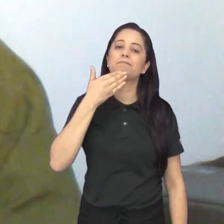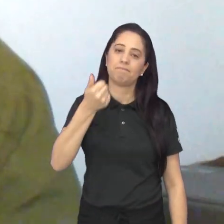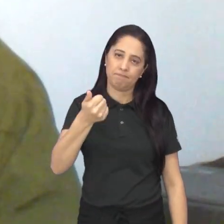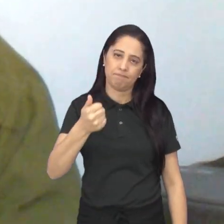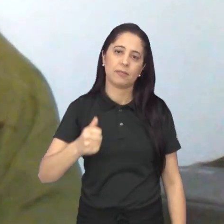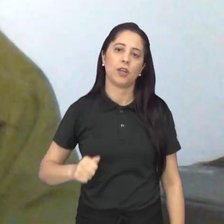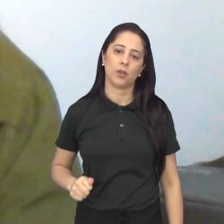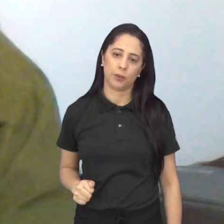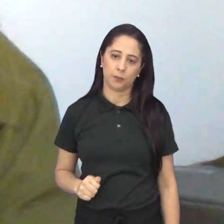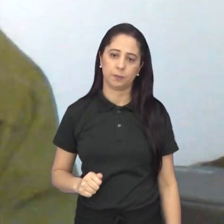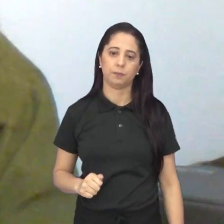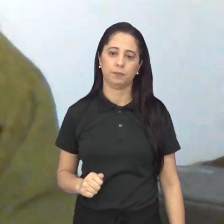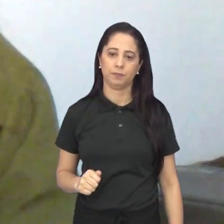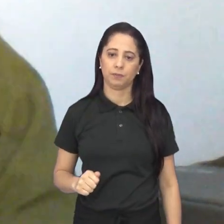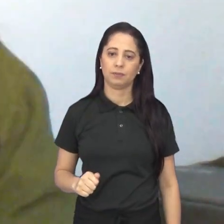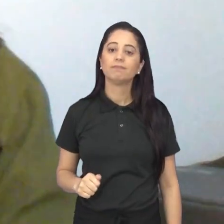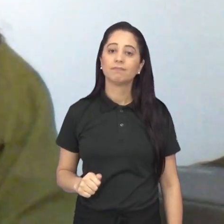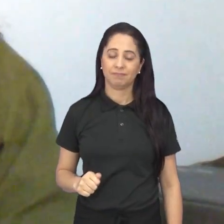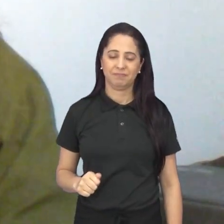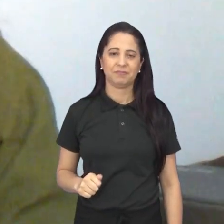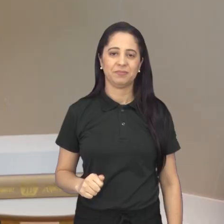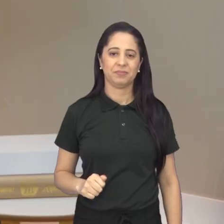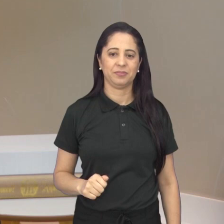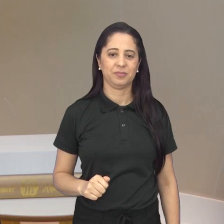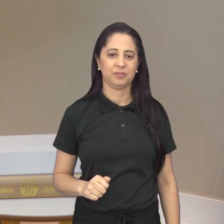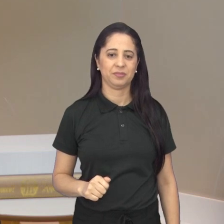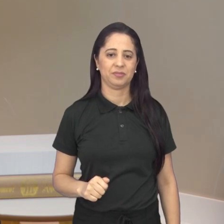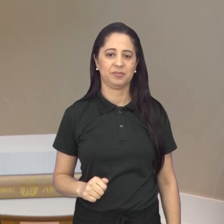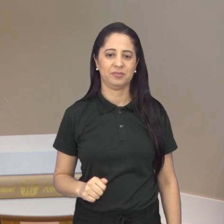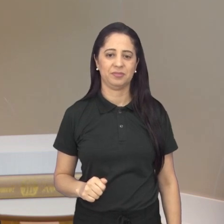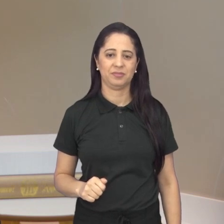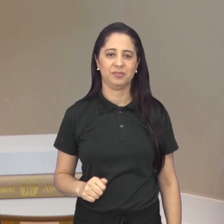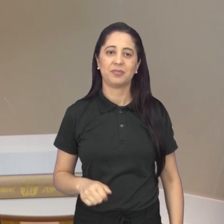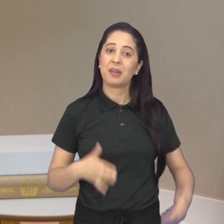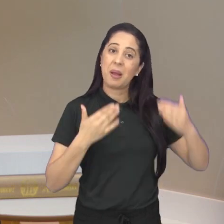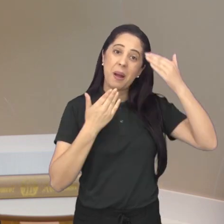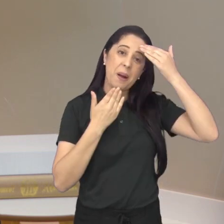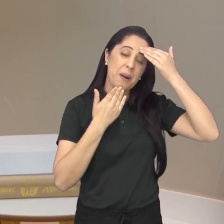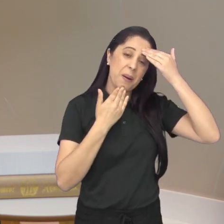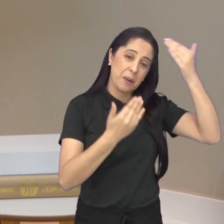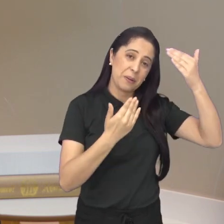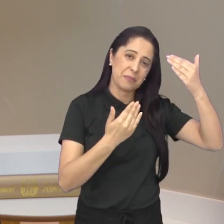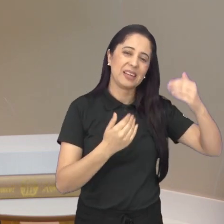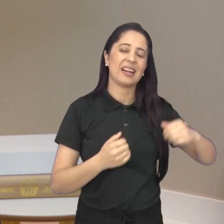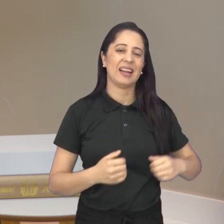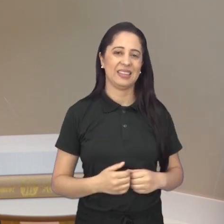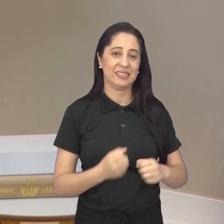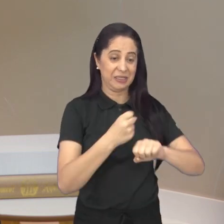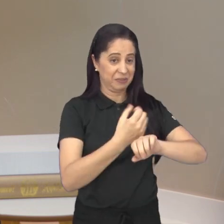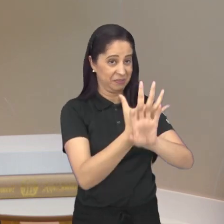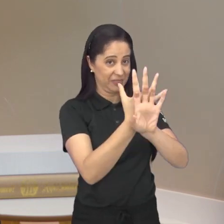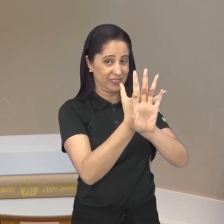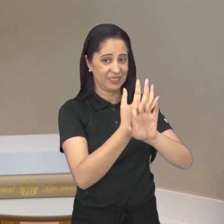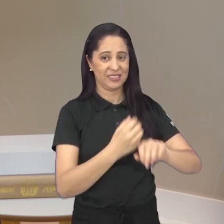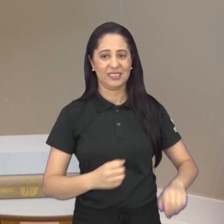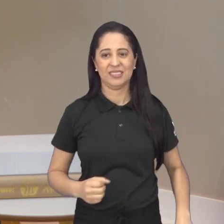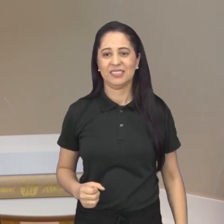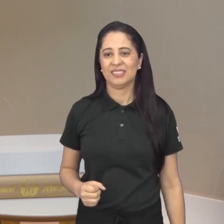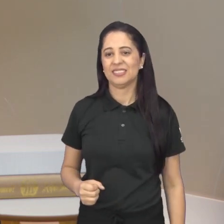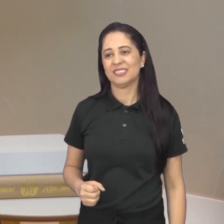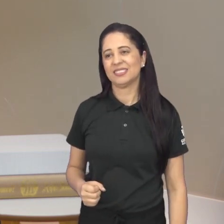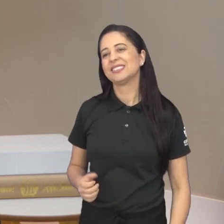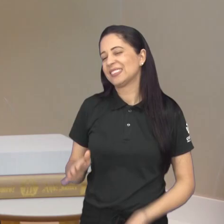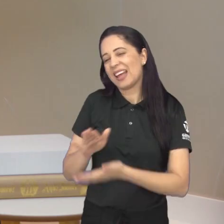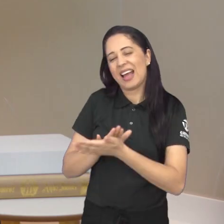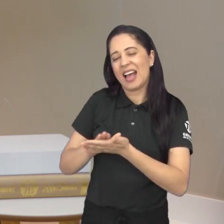gente puder. Então, principalmente esses. Muito obrigada pela participação, Deriana. De nada,